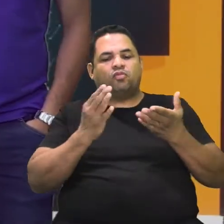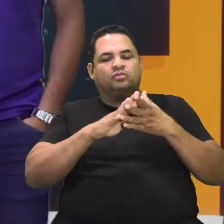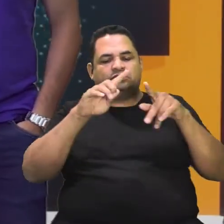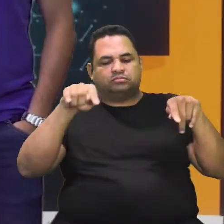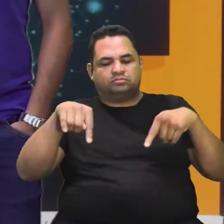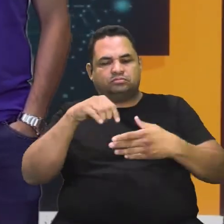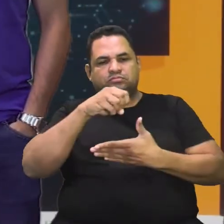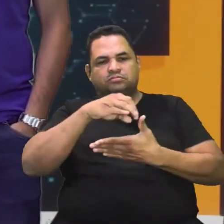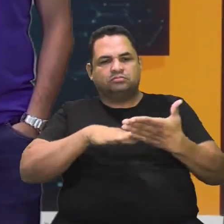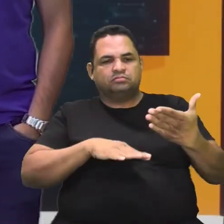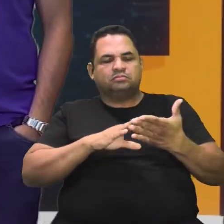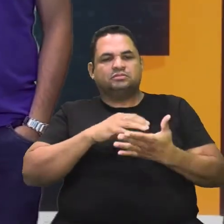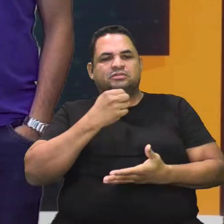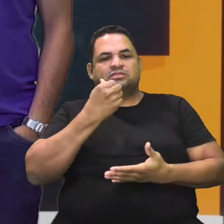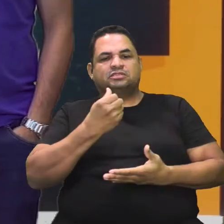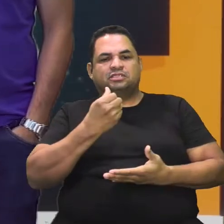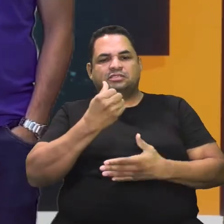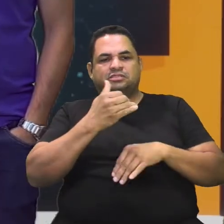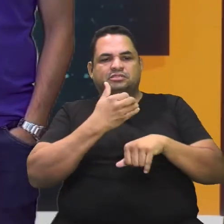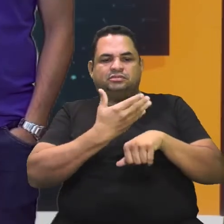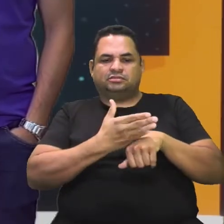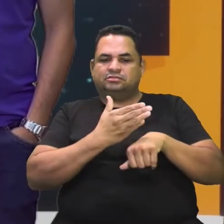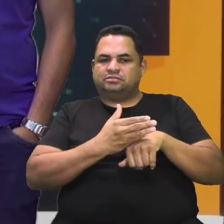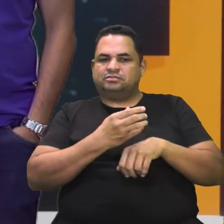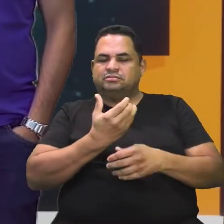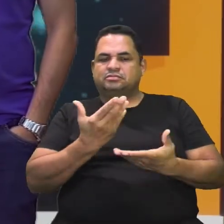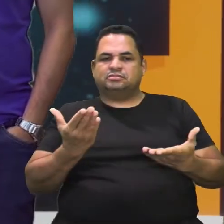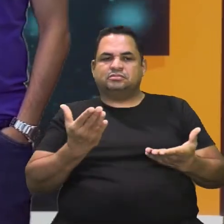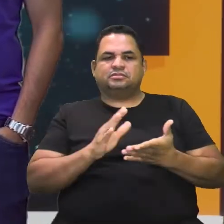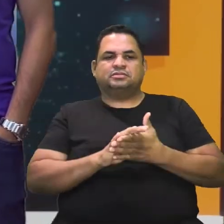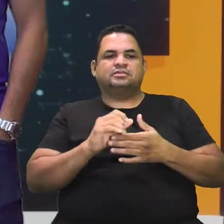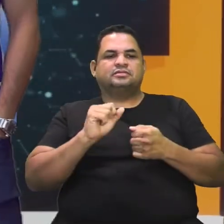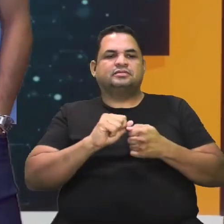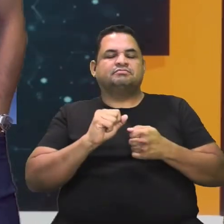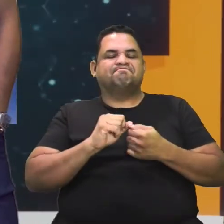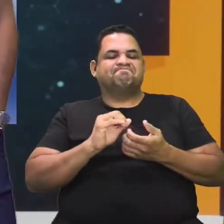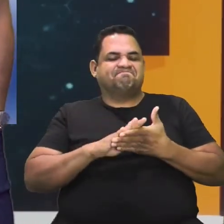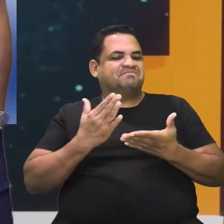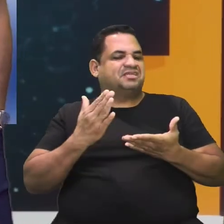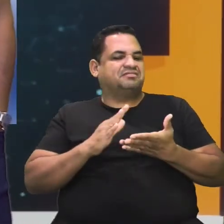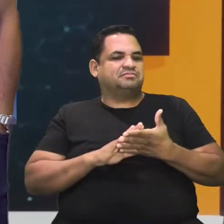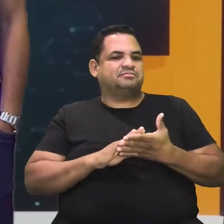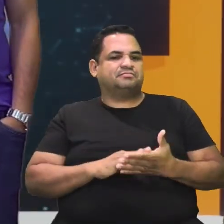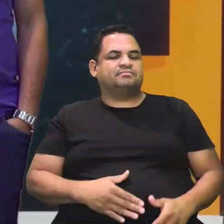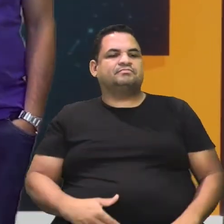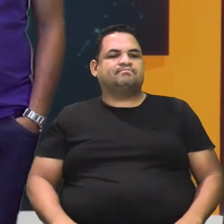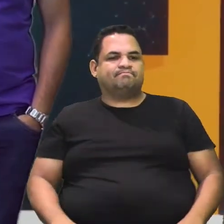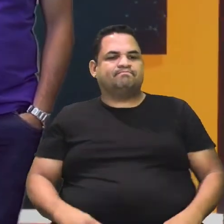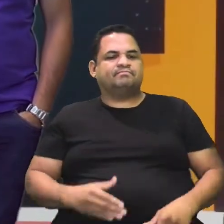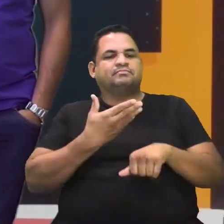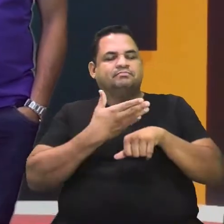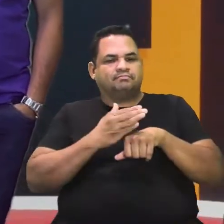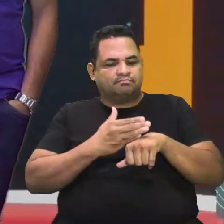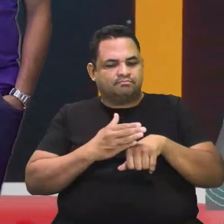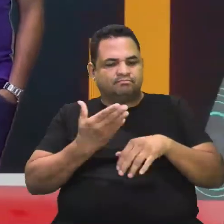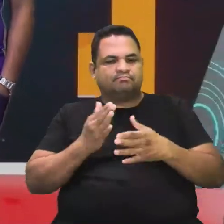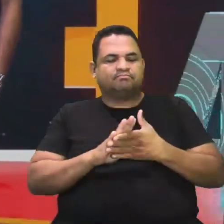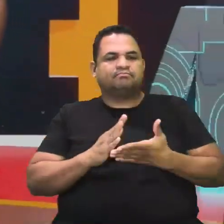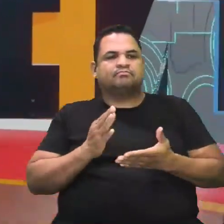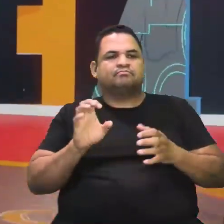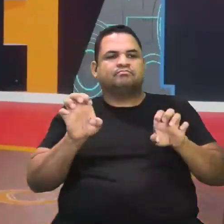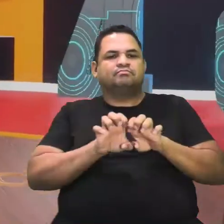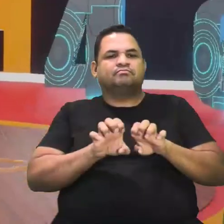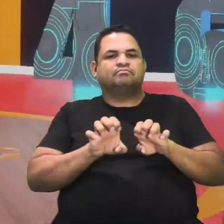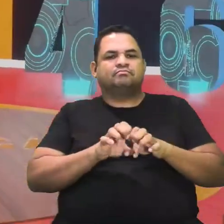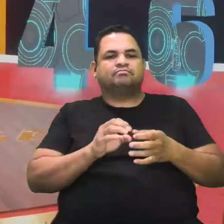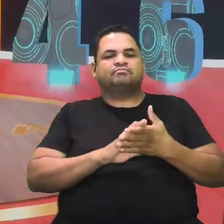são 6 atividades, né? Se você refizer pelo menos essas 6, já fica fera, já, de cara. Vai praticando, pratica essa